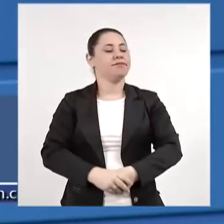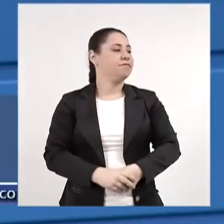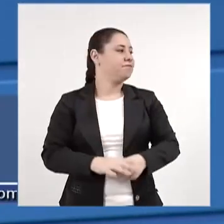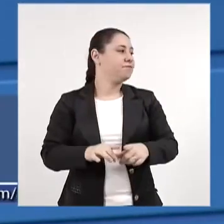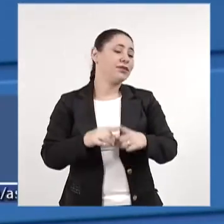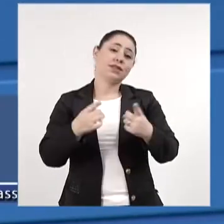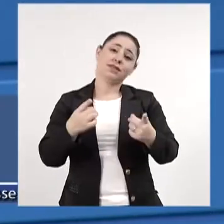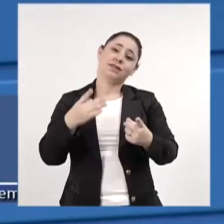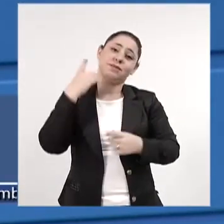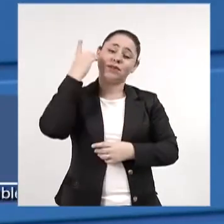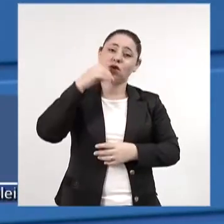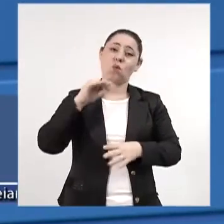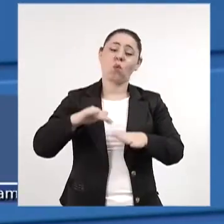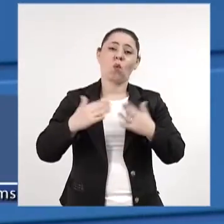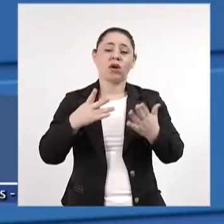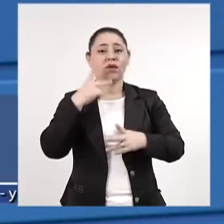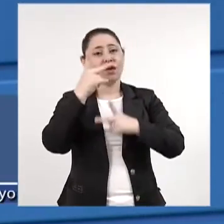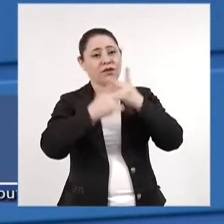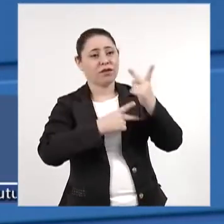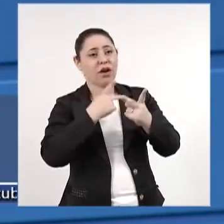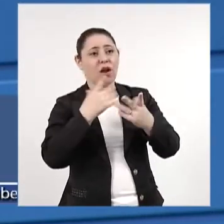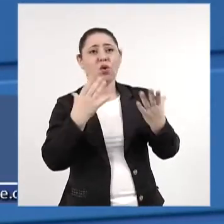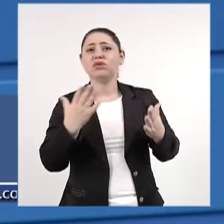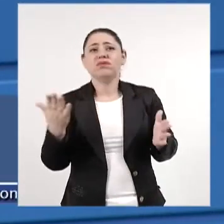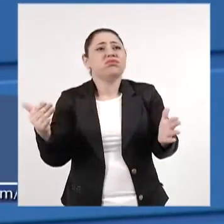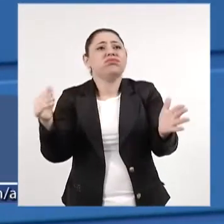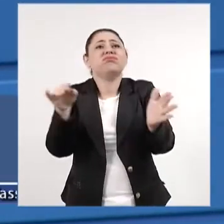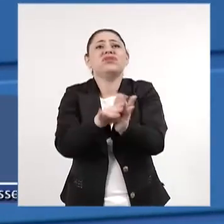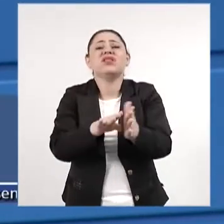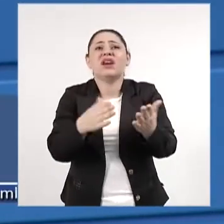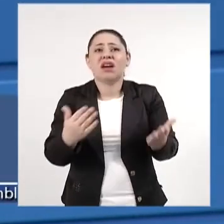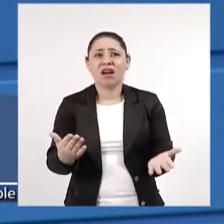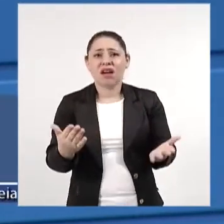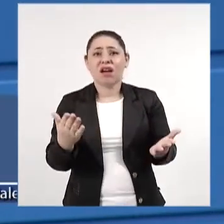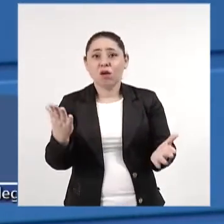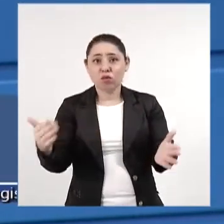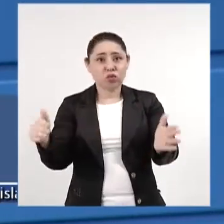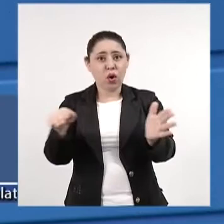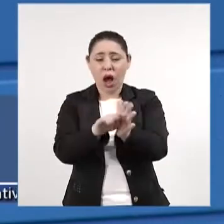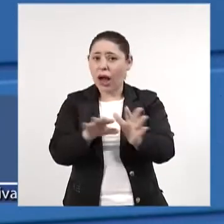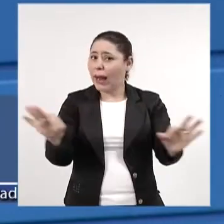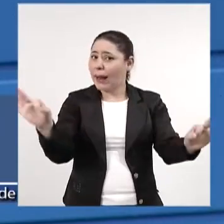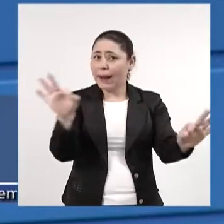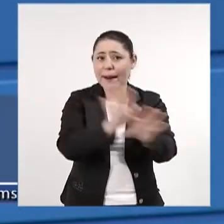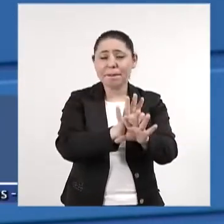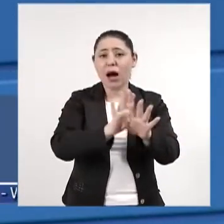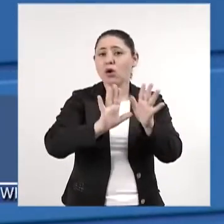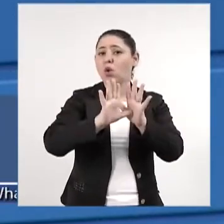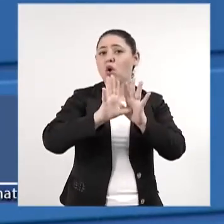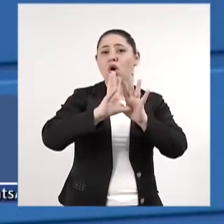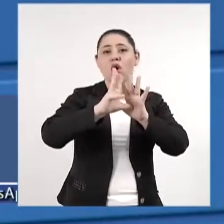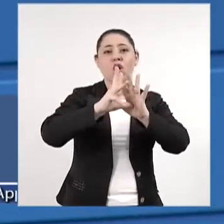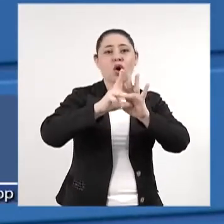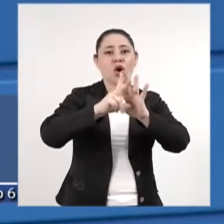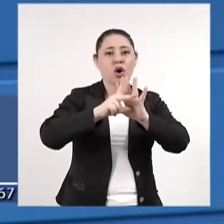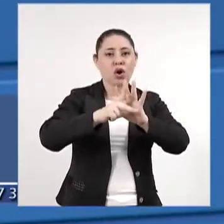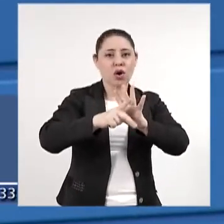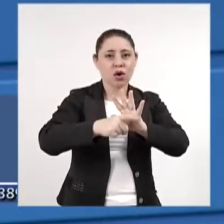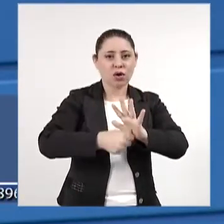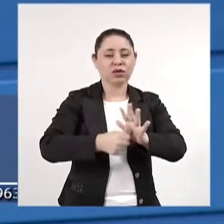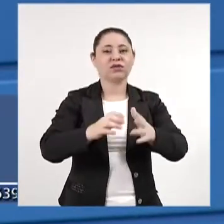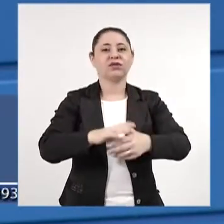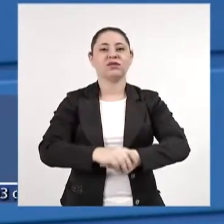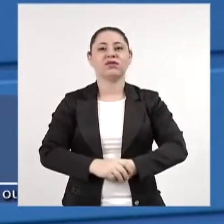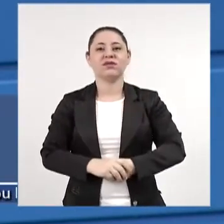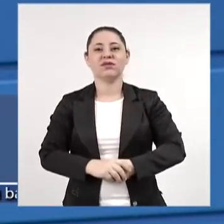deputado, quando Vossa Excelência diz aonde nós vamos parar com a corrupção, que foi a mola mestra